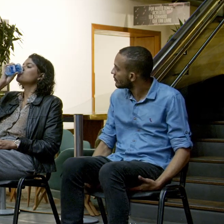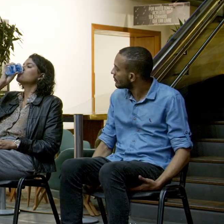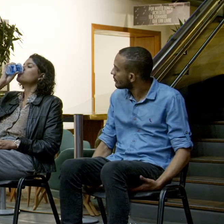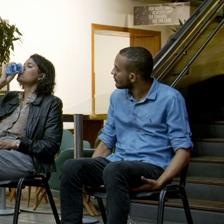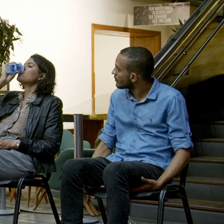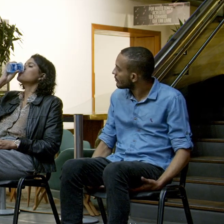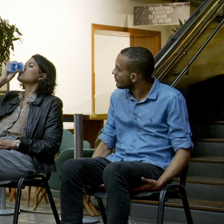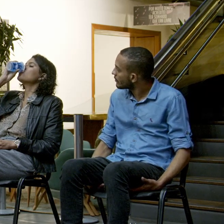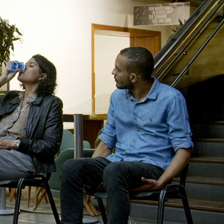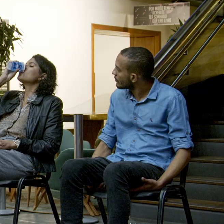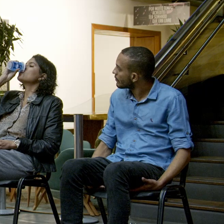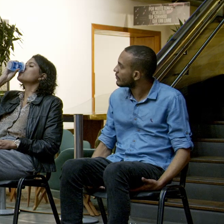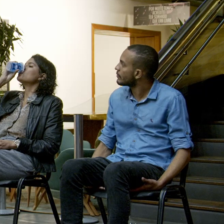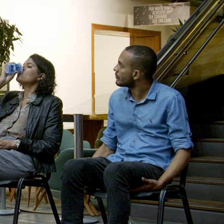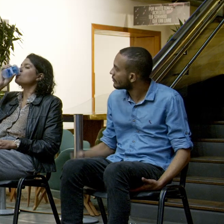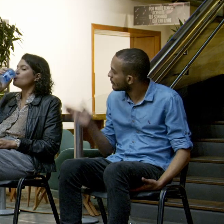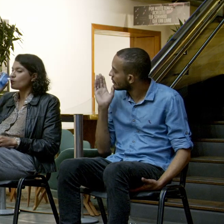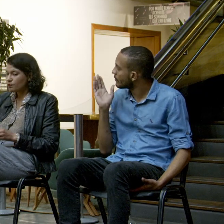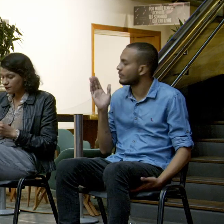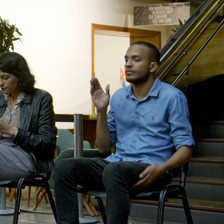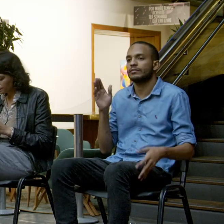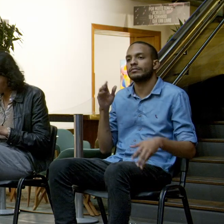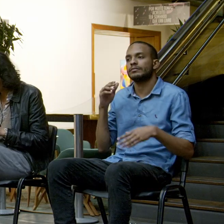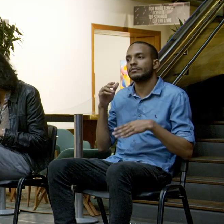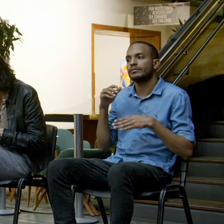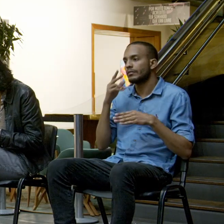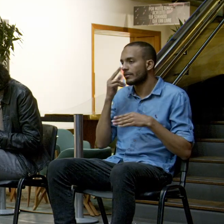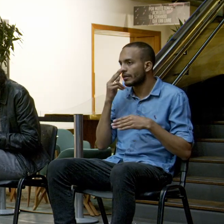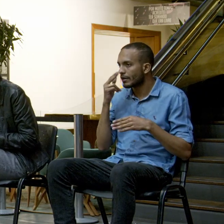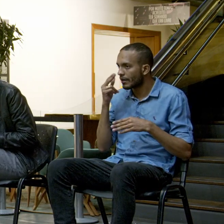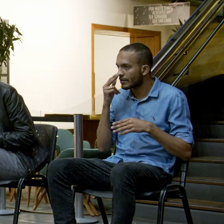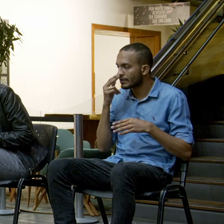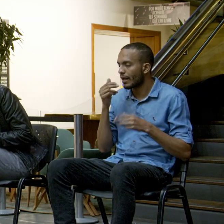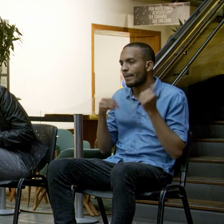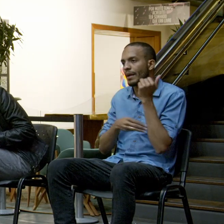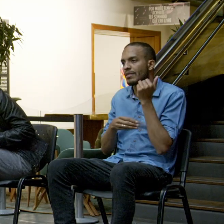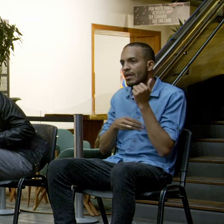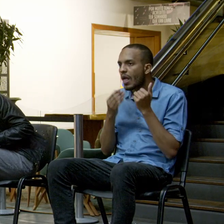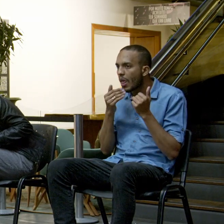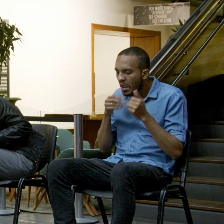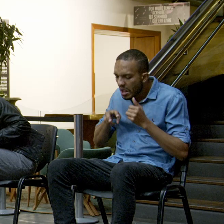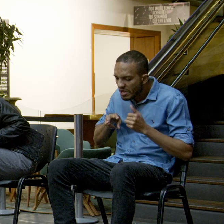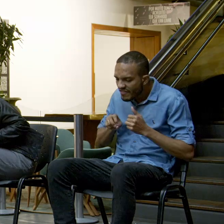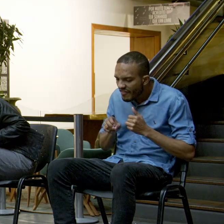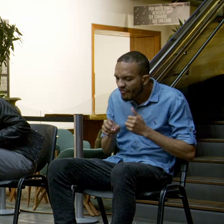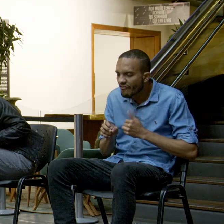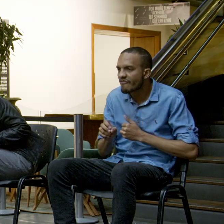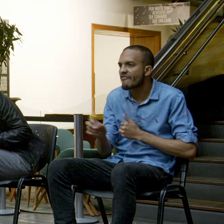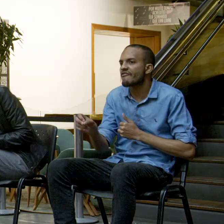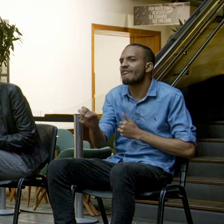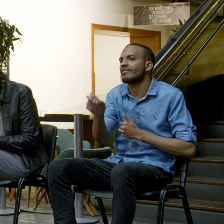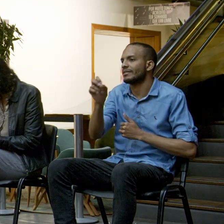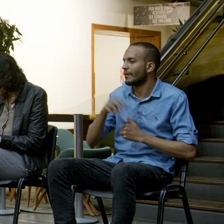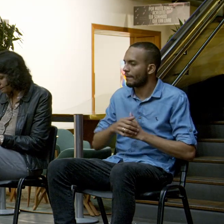A série da Terra, Errâncias Poéticas, a matéria parece ter sido comida, como se o rastro da deglutição desse